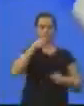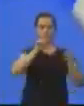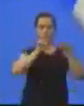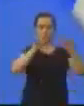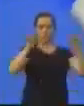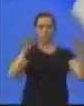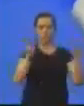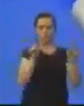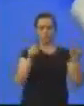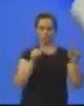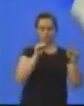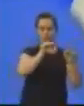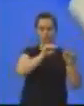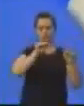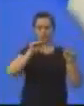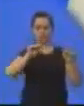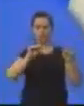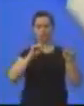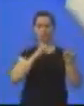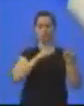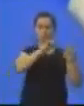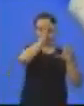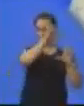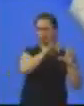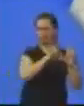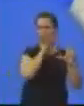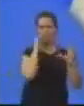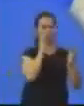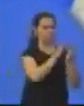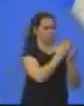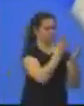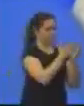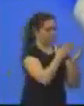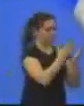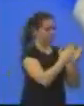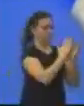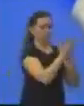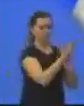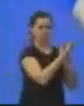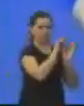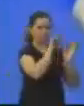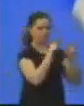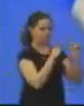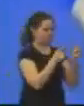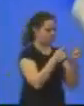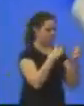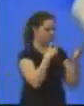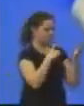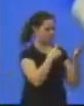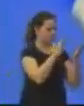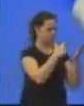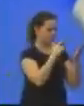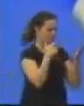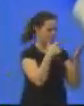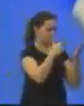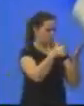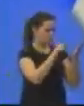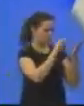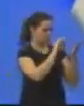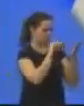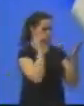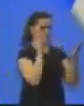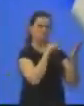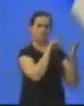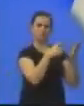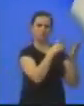Mas você vai encontrar em alguns textos, e às vezes nós mesmos escrevemos, algumas vezes com parênteses e outras vezes não. Não tem como confundir, porque é o